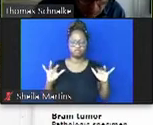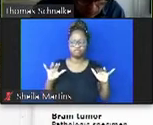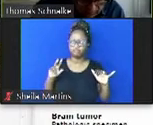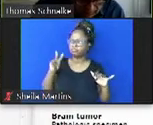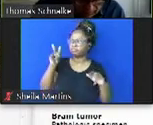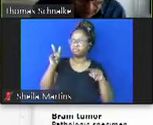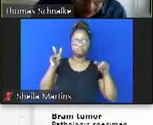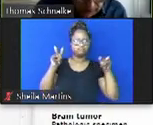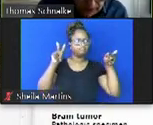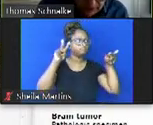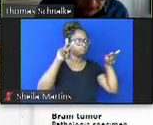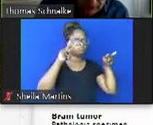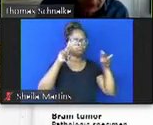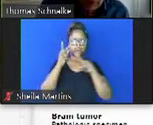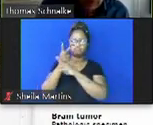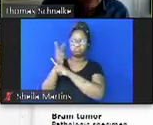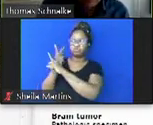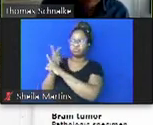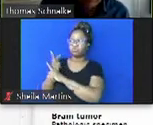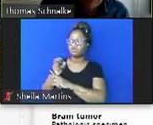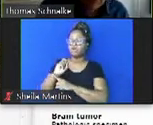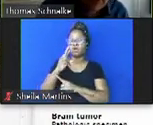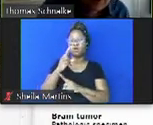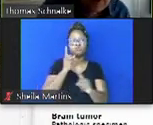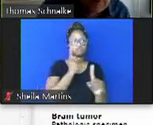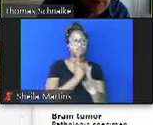na pele humana.